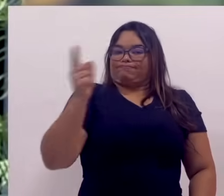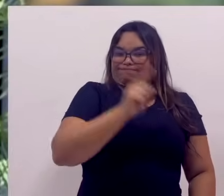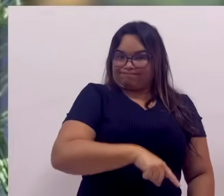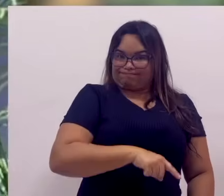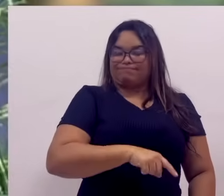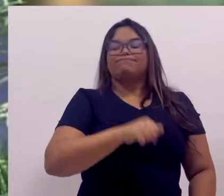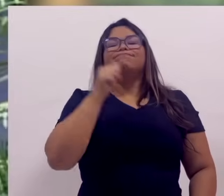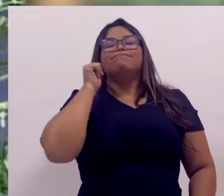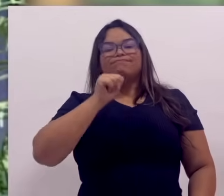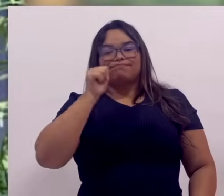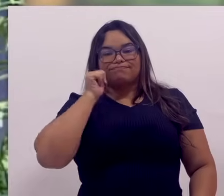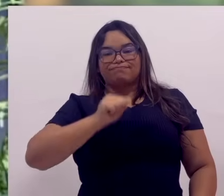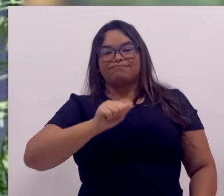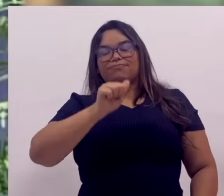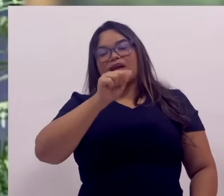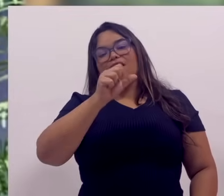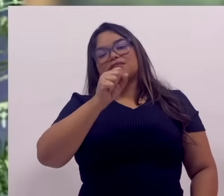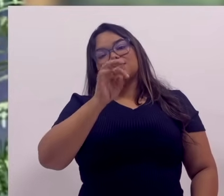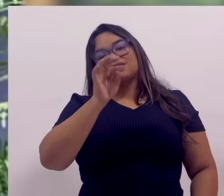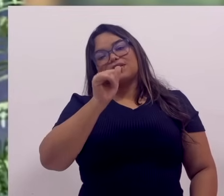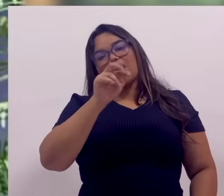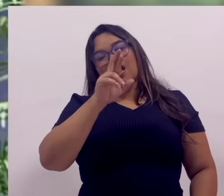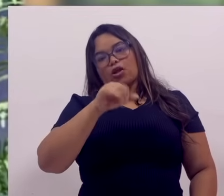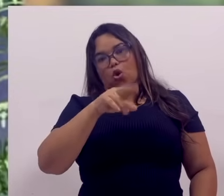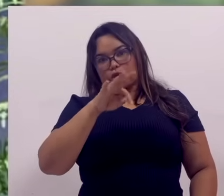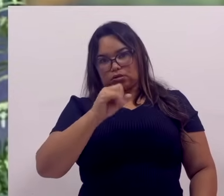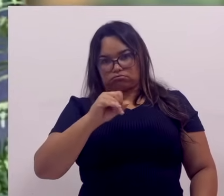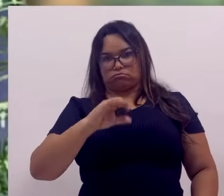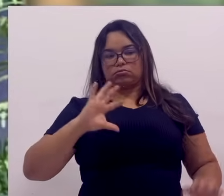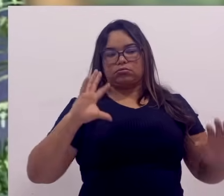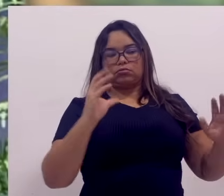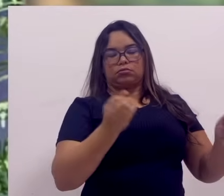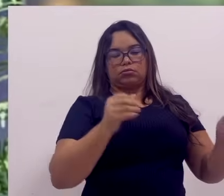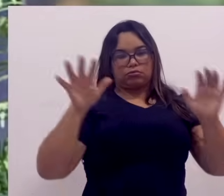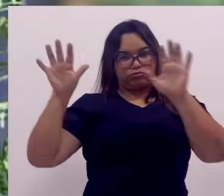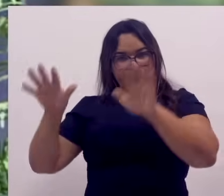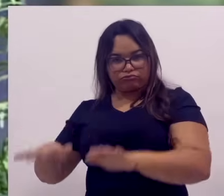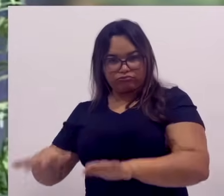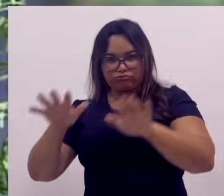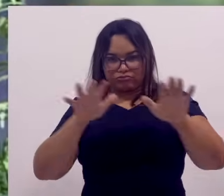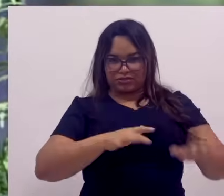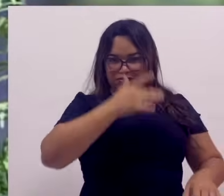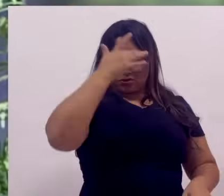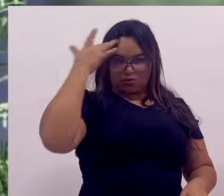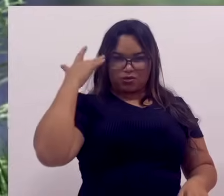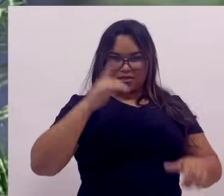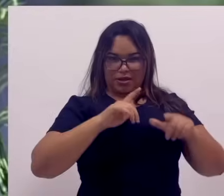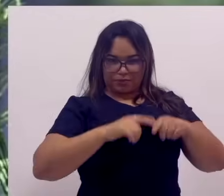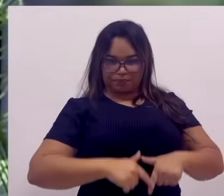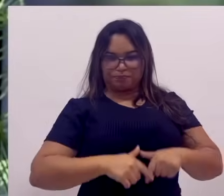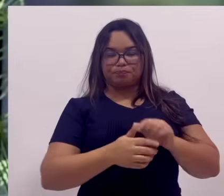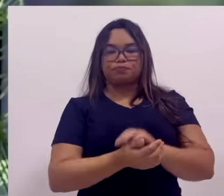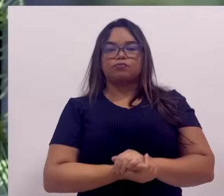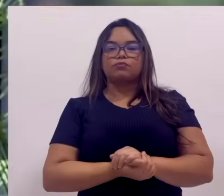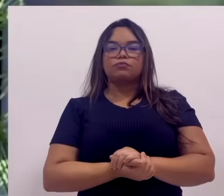feminina. Isso é muito interessante. E se podia orar as duas. Havia sacerdotes de uma divindade e de